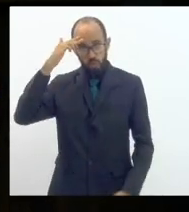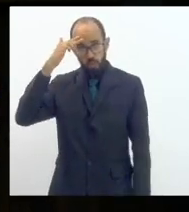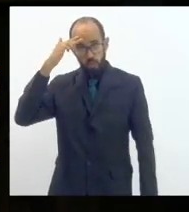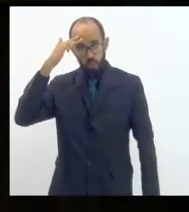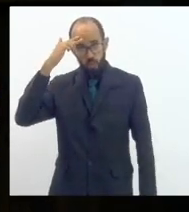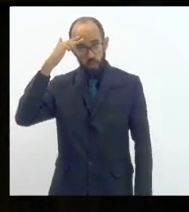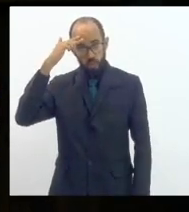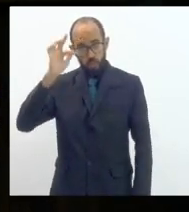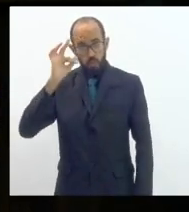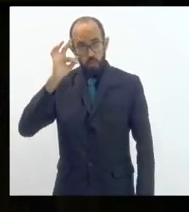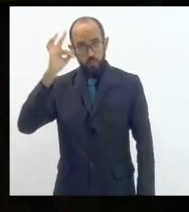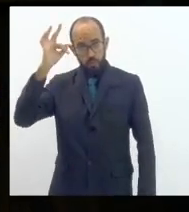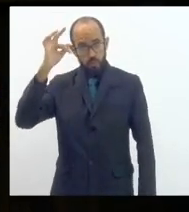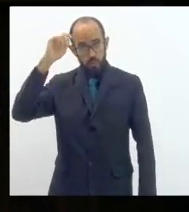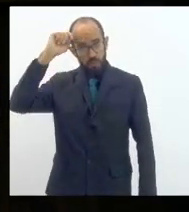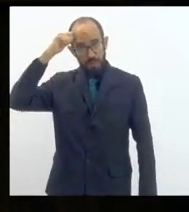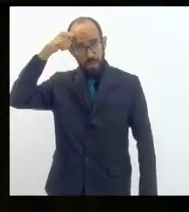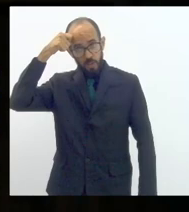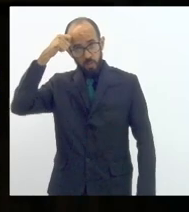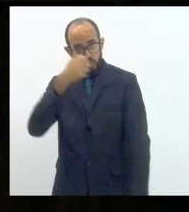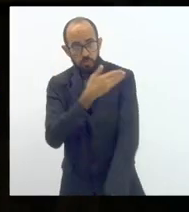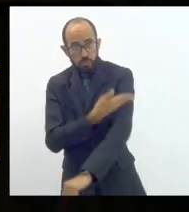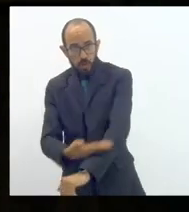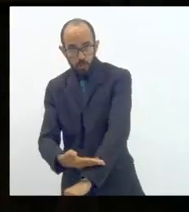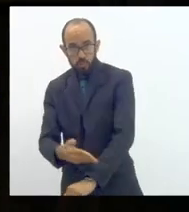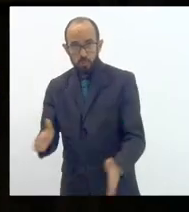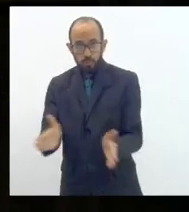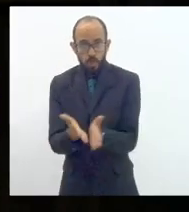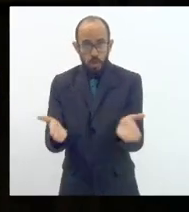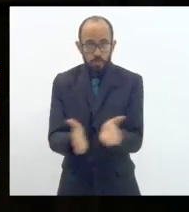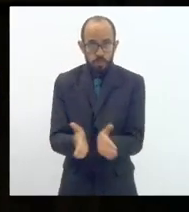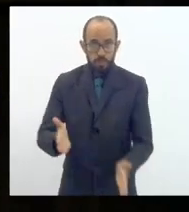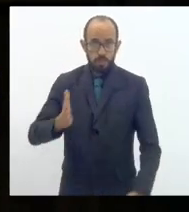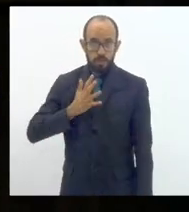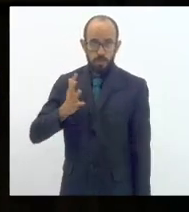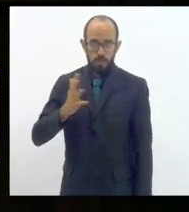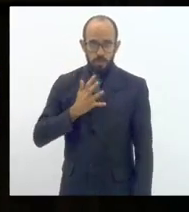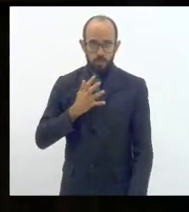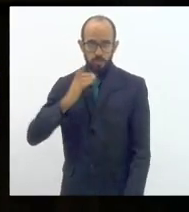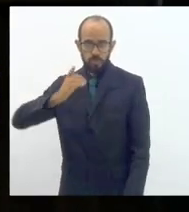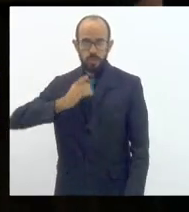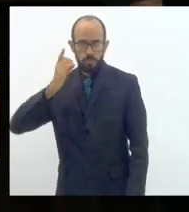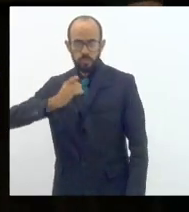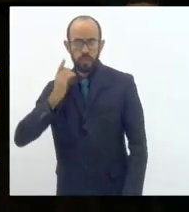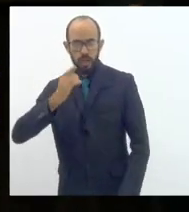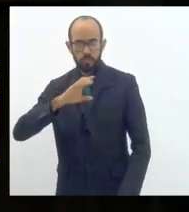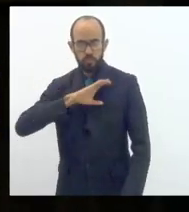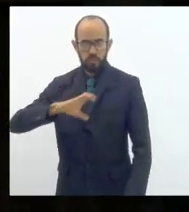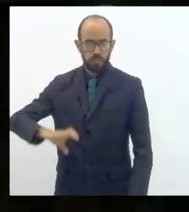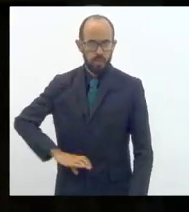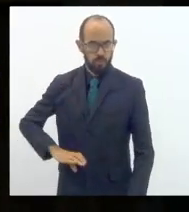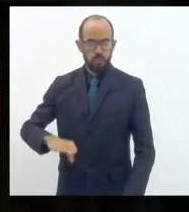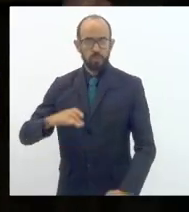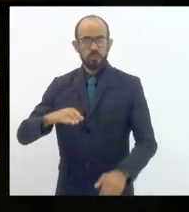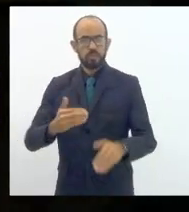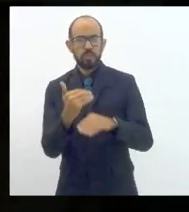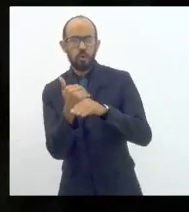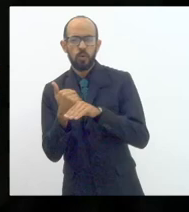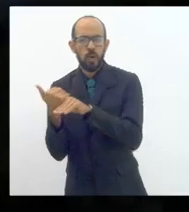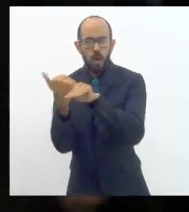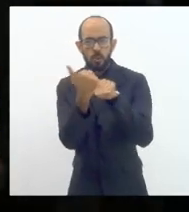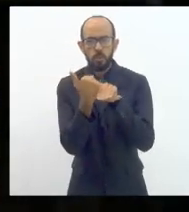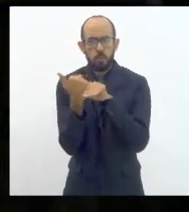dia, negros, brancos, pobres, ricos, deputados, cidadãos, tenham os mesmos